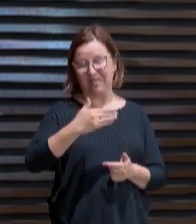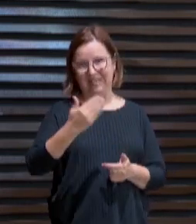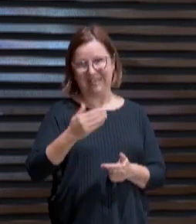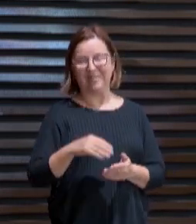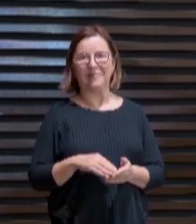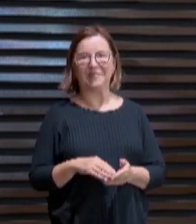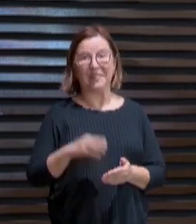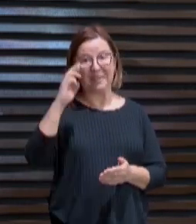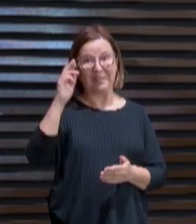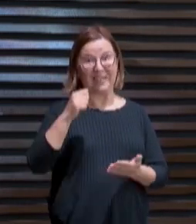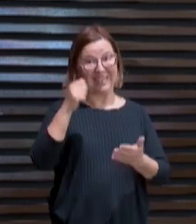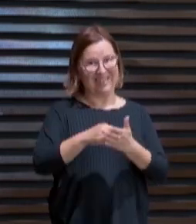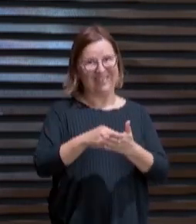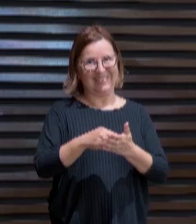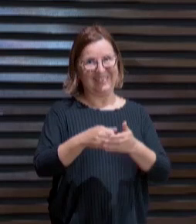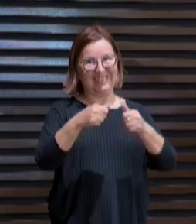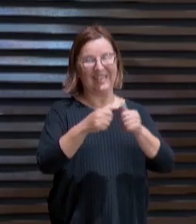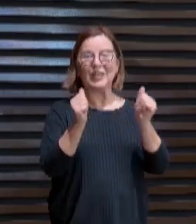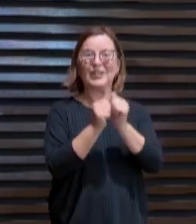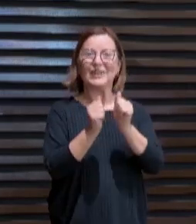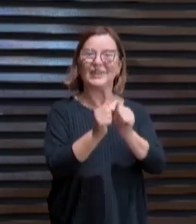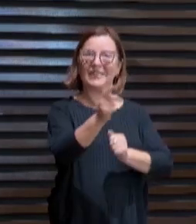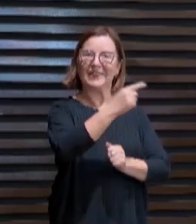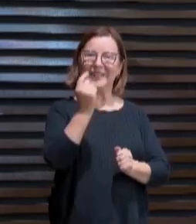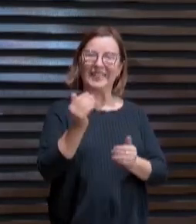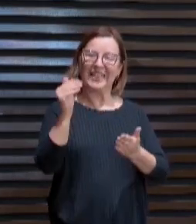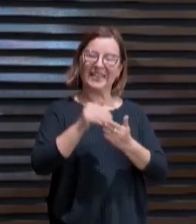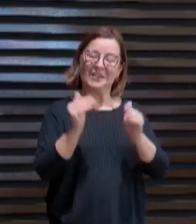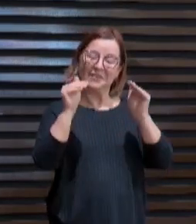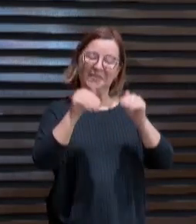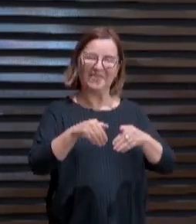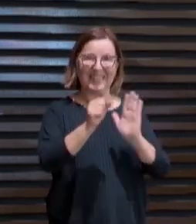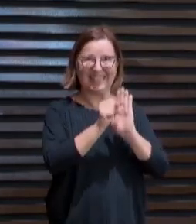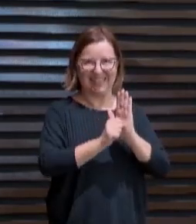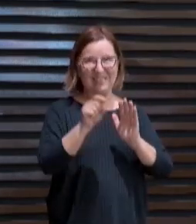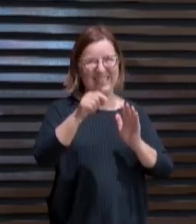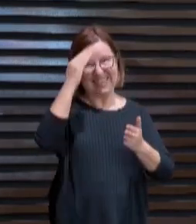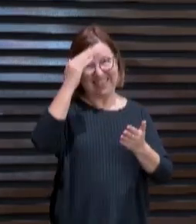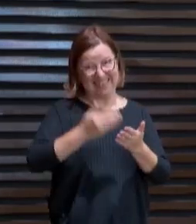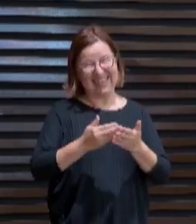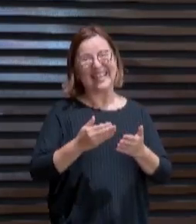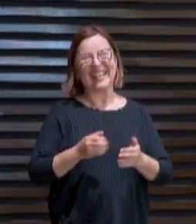nos garantiu que estaria conosco até a consumação dos séculos. Você crê nisso?